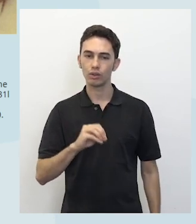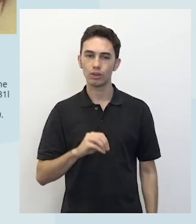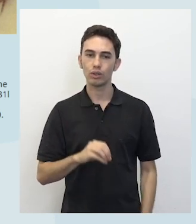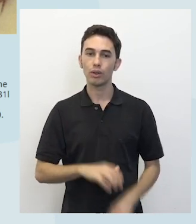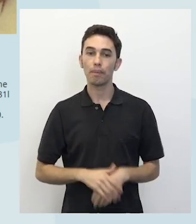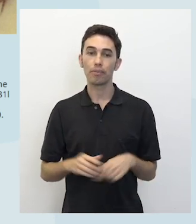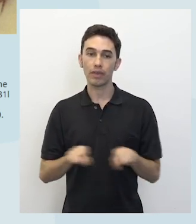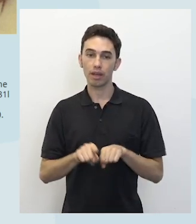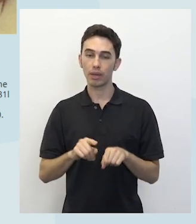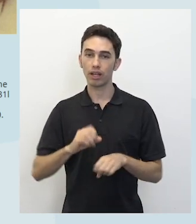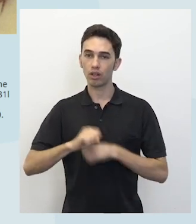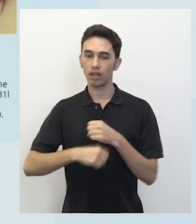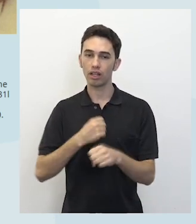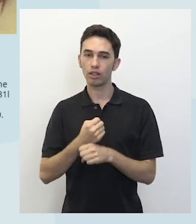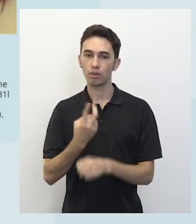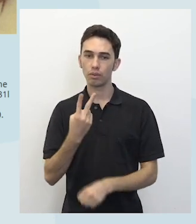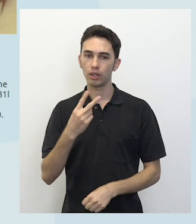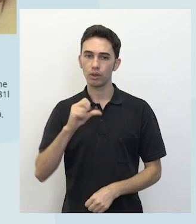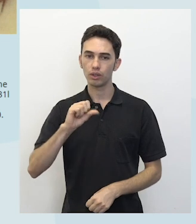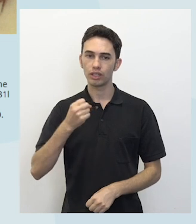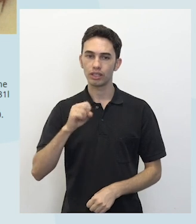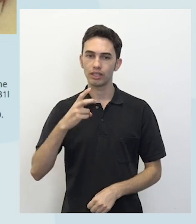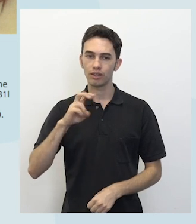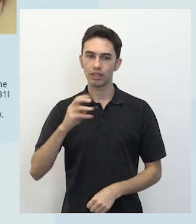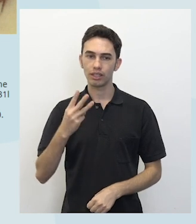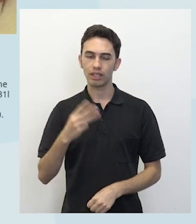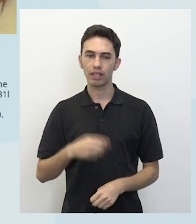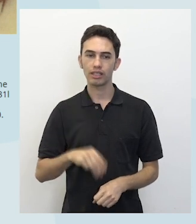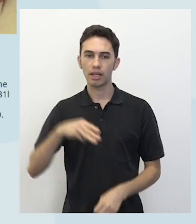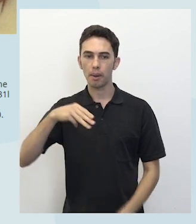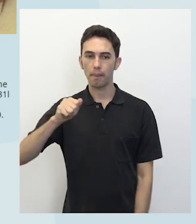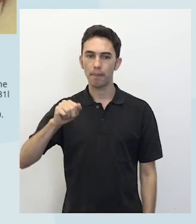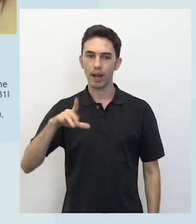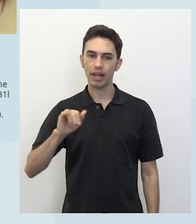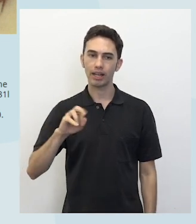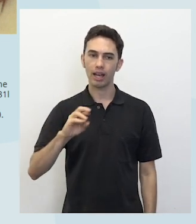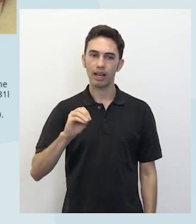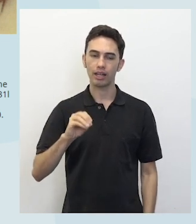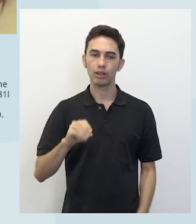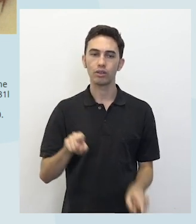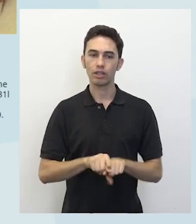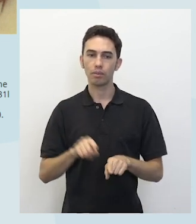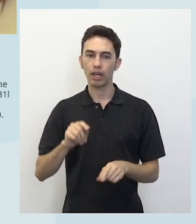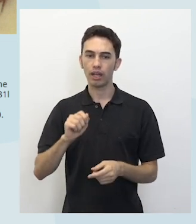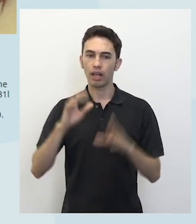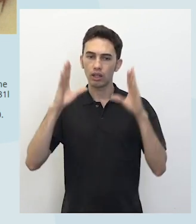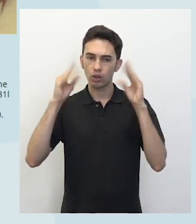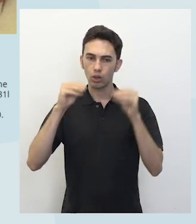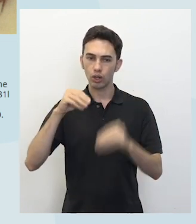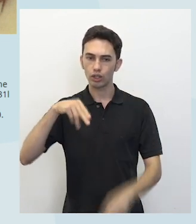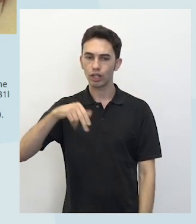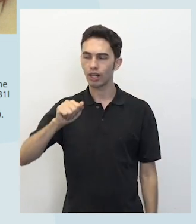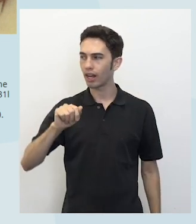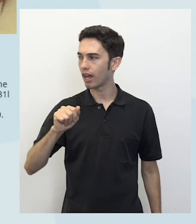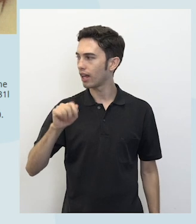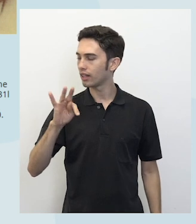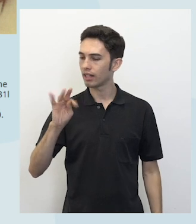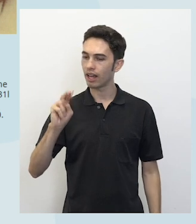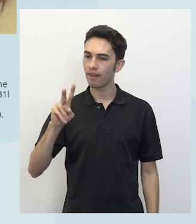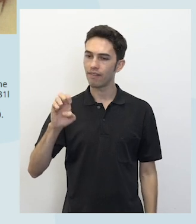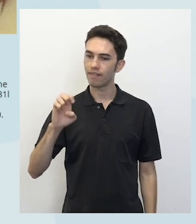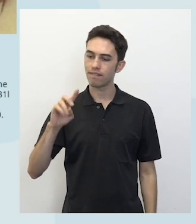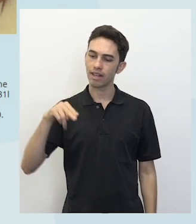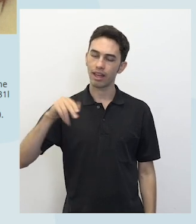1853, Macário, peça de teatro, Noite na Taverna. Então, ele escreveu muitas cartas e ensaios, traduziu para